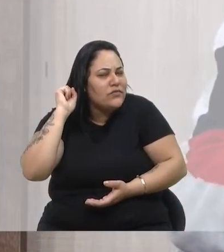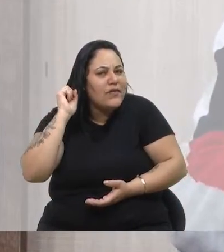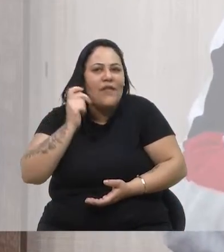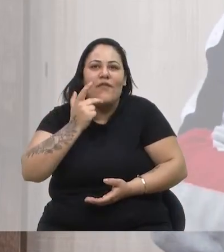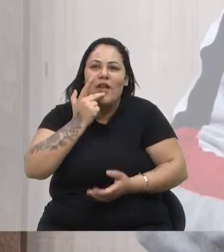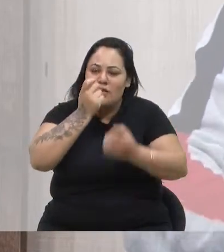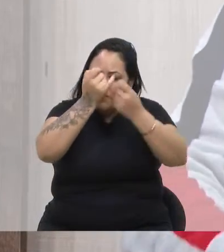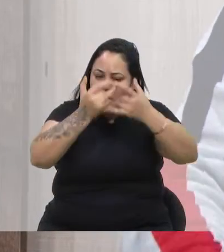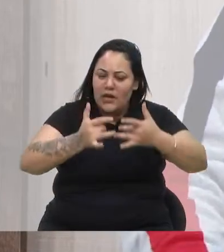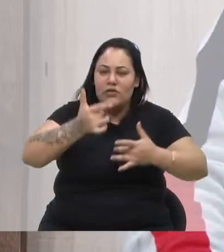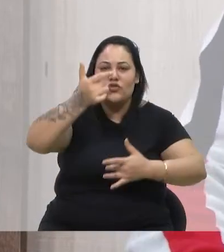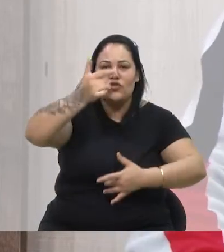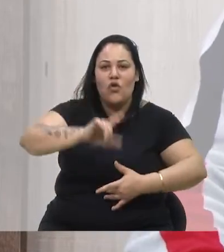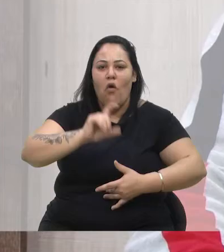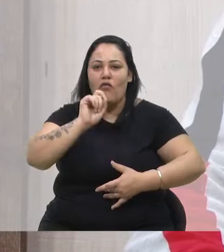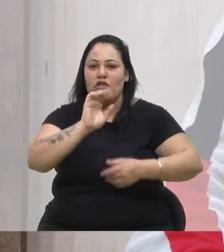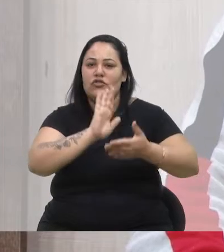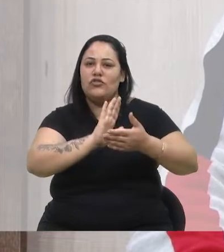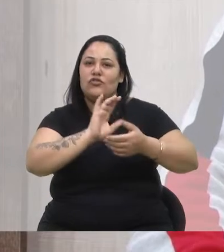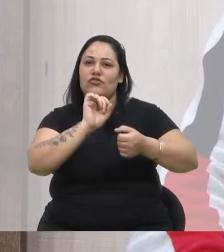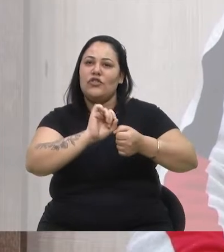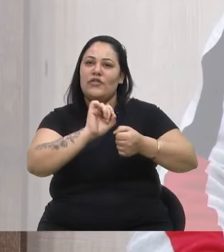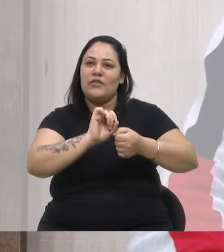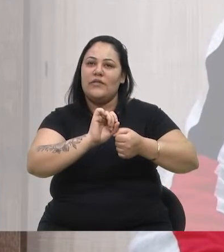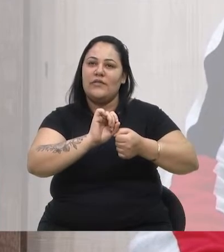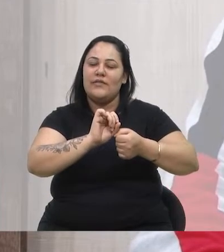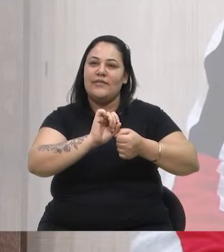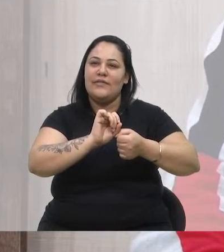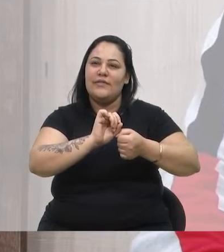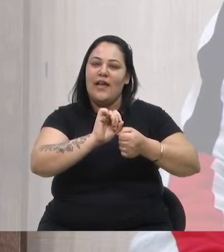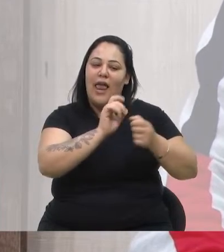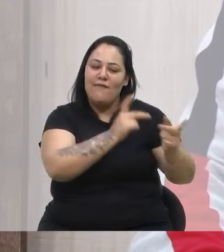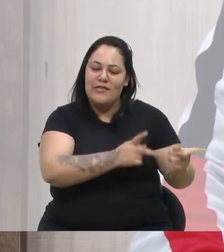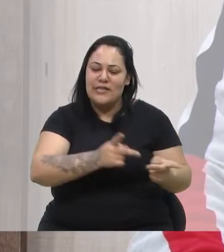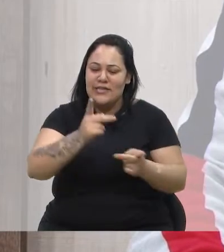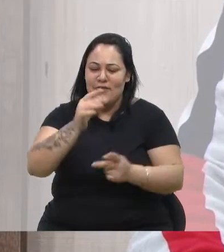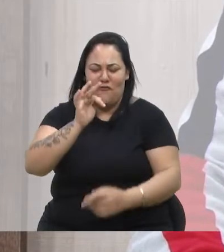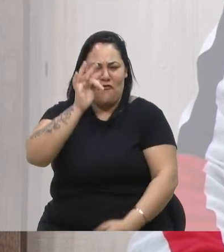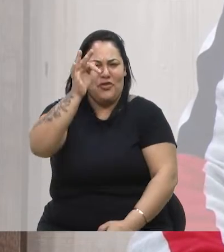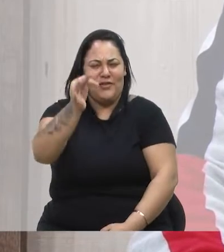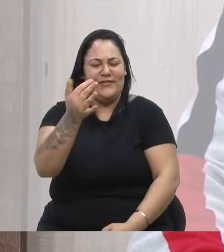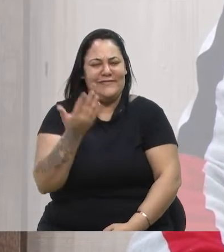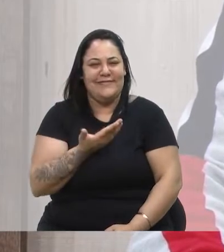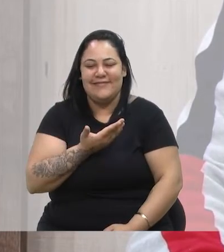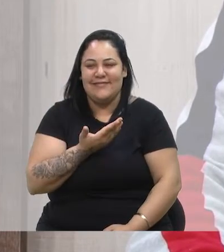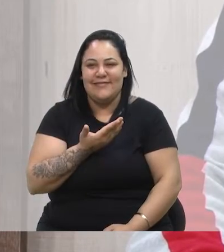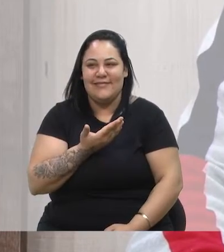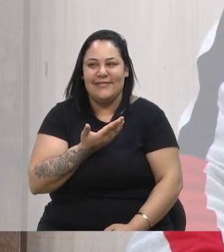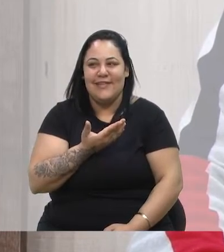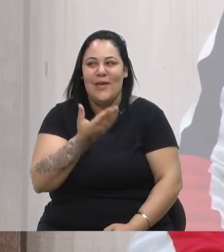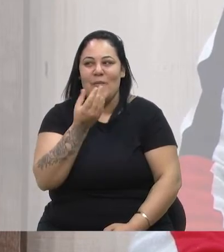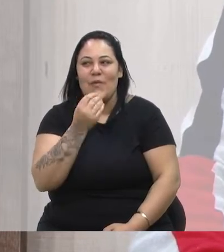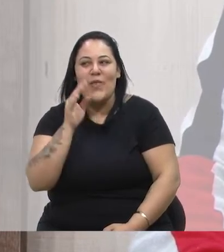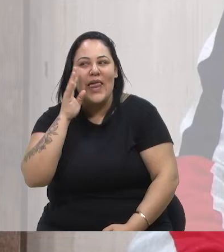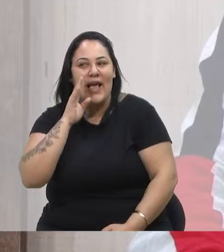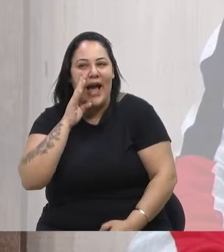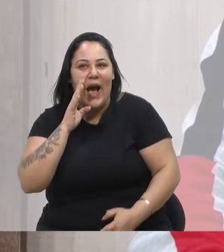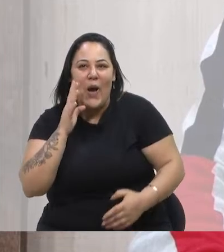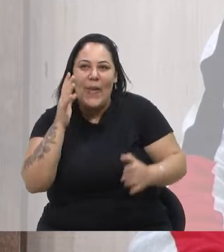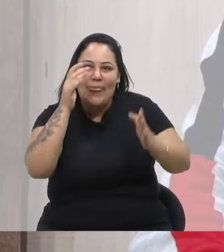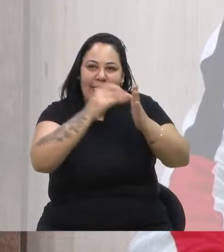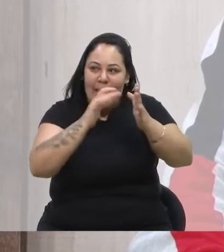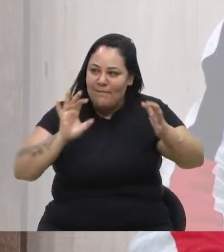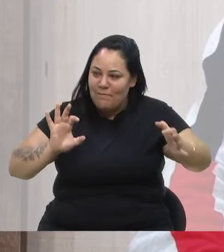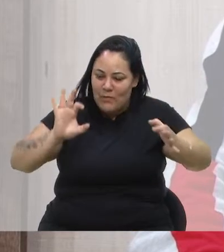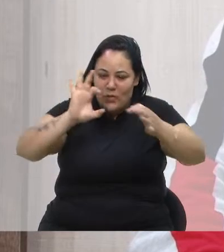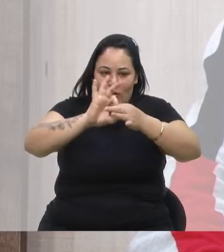reforçando algo do qual nós já vínhamos conversando, que é a ida ao futuro, né? É algo bastante,